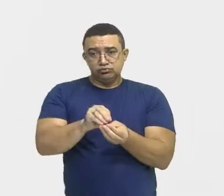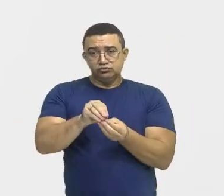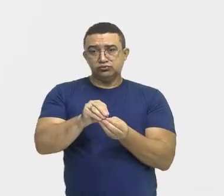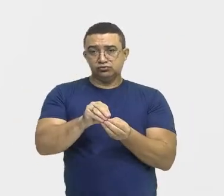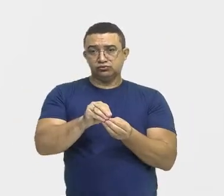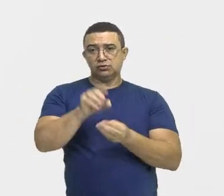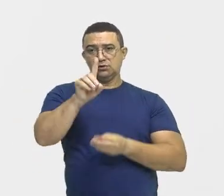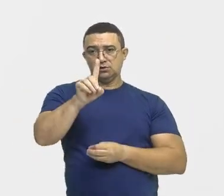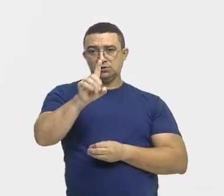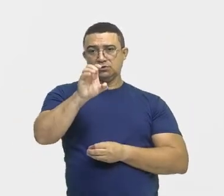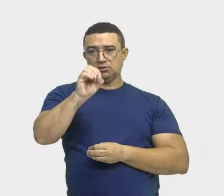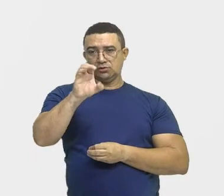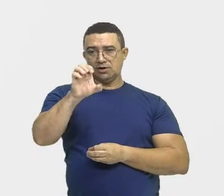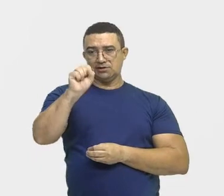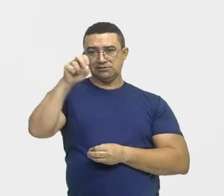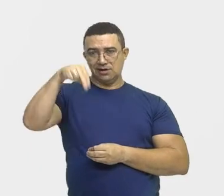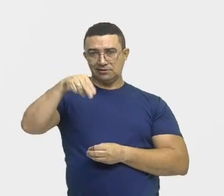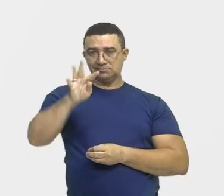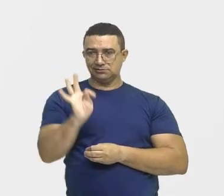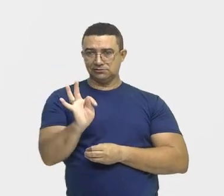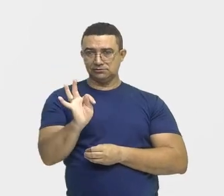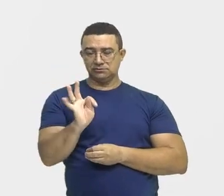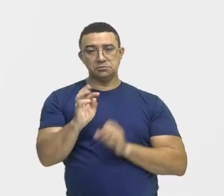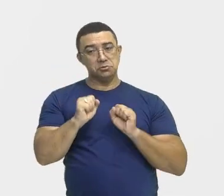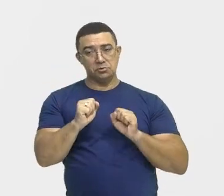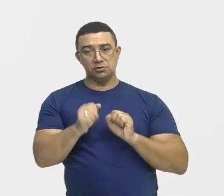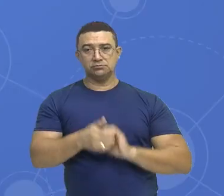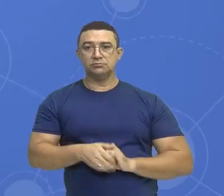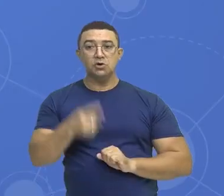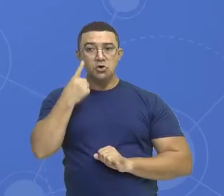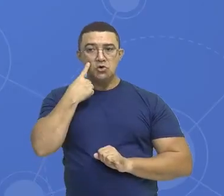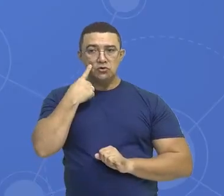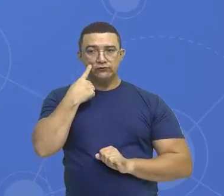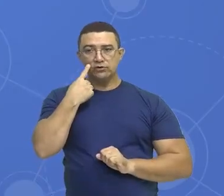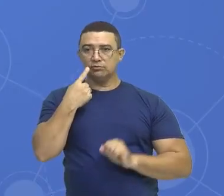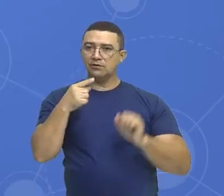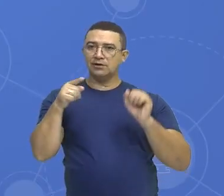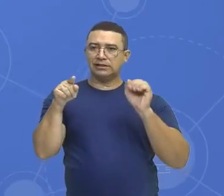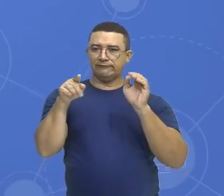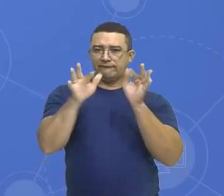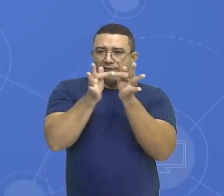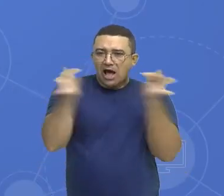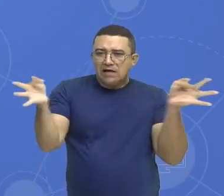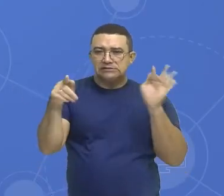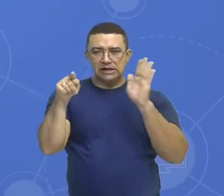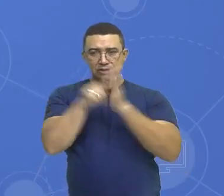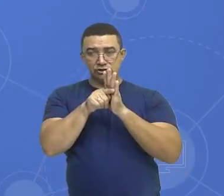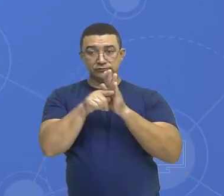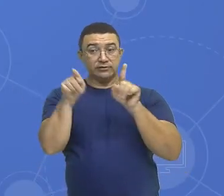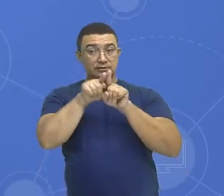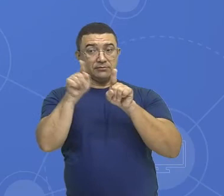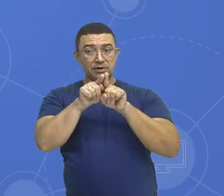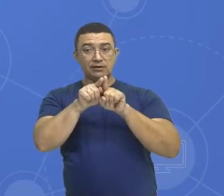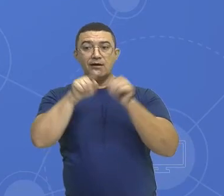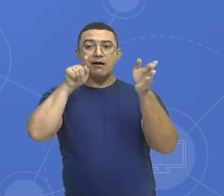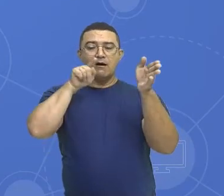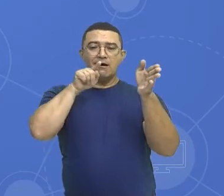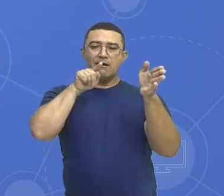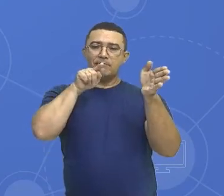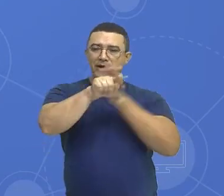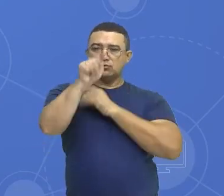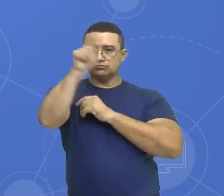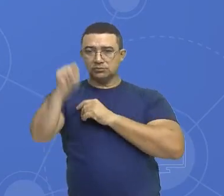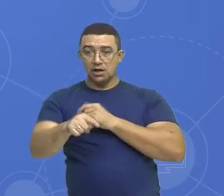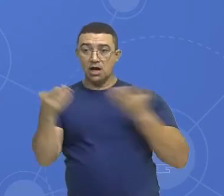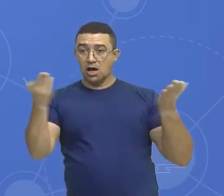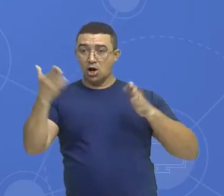or doesn't. Tá certo, gente? Então, nós vimos aí a forma negativa e interrogativa, e agora nós vamos colocar em prática aquilo que nós